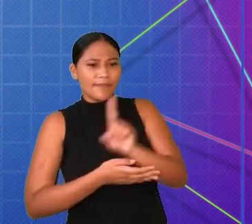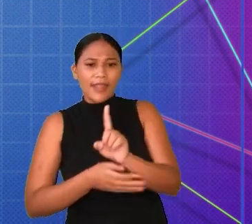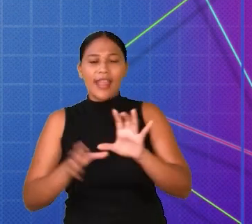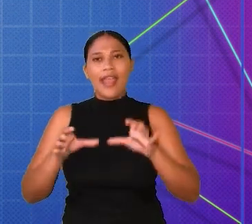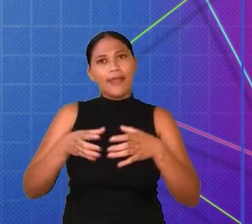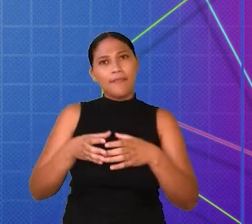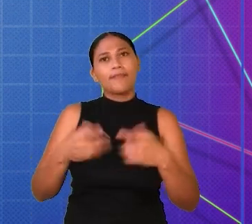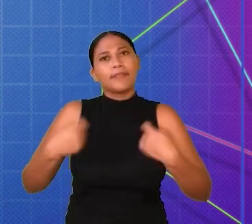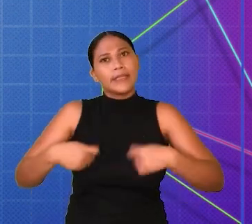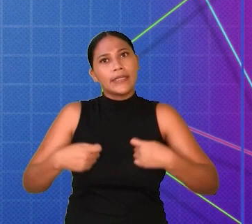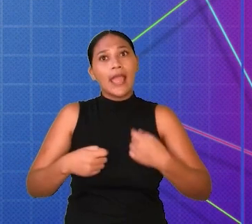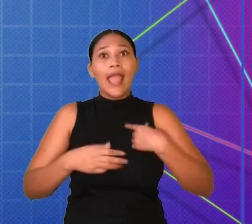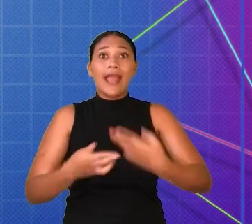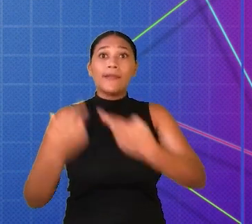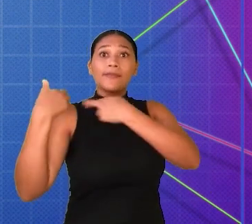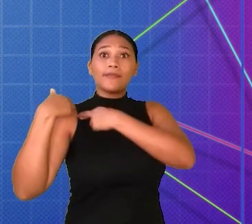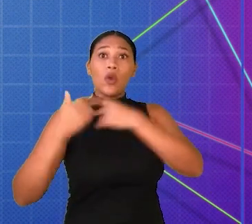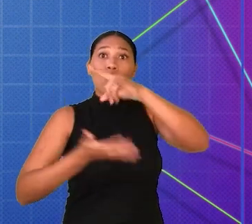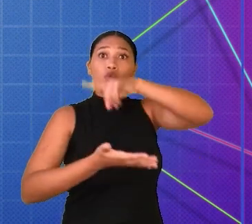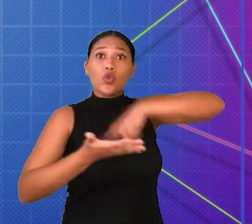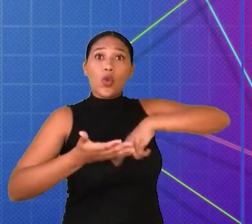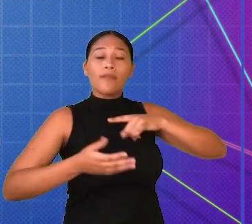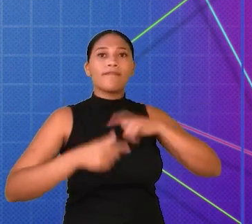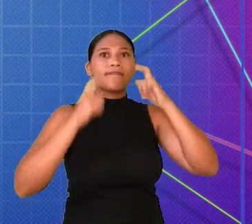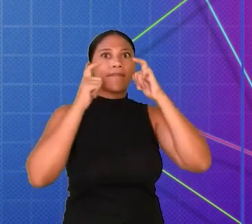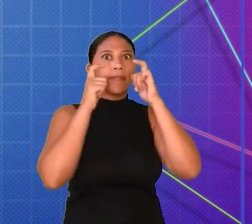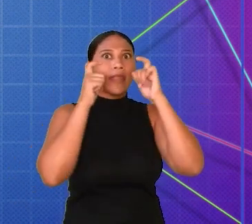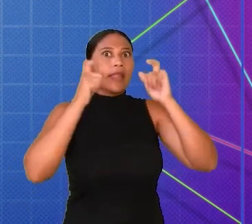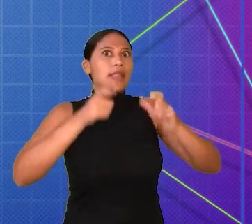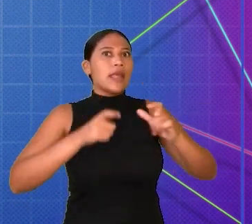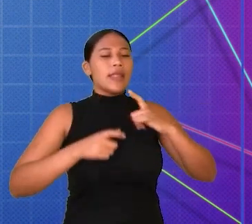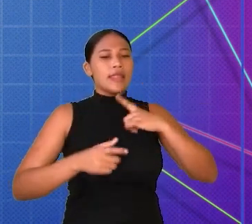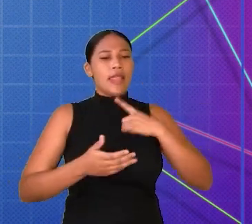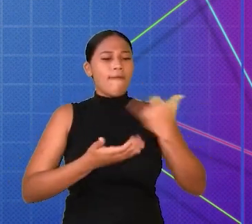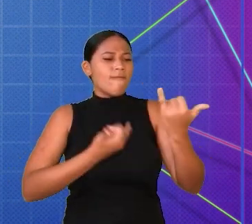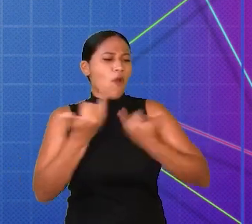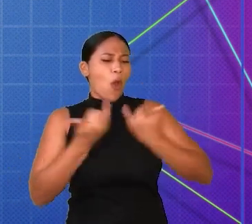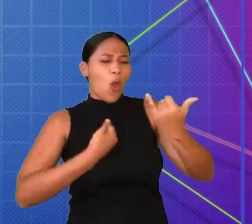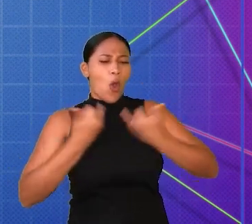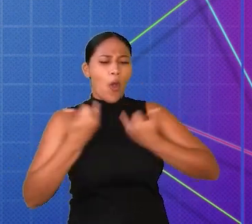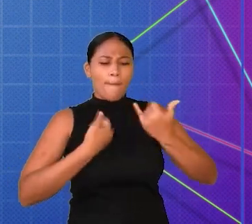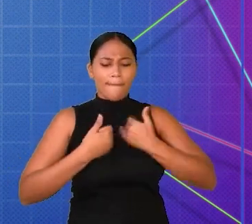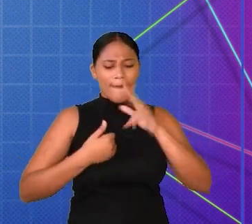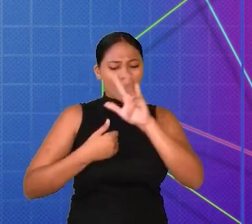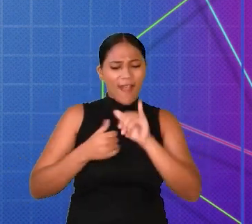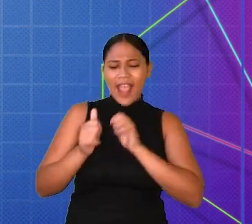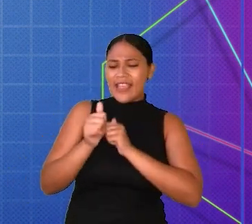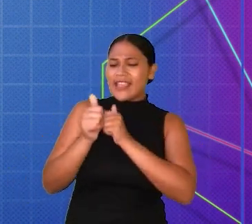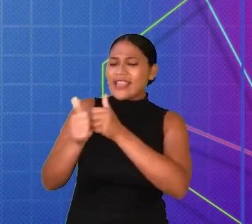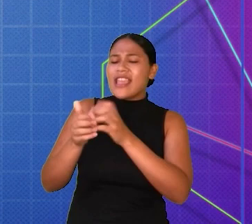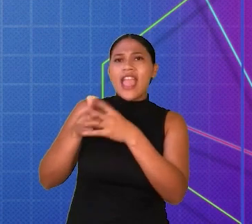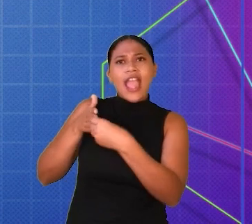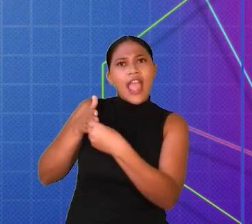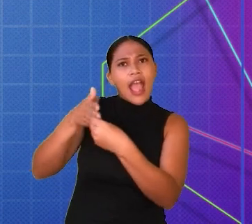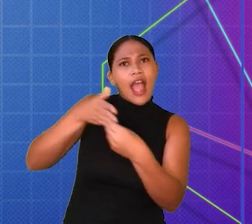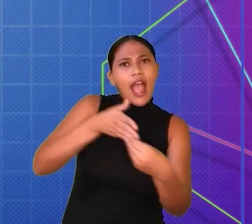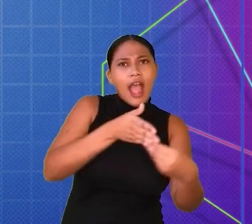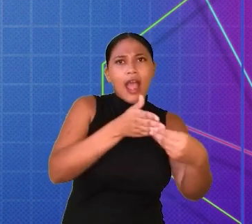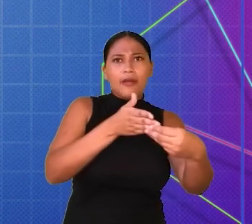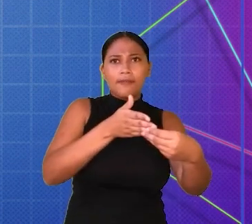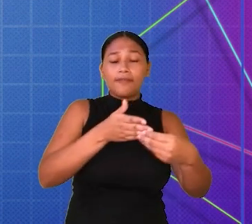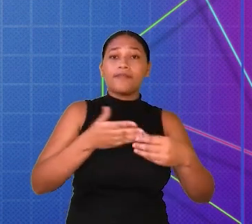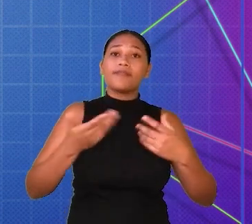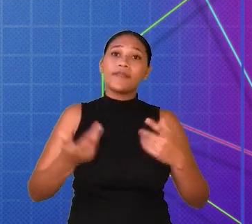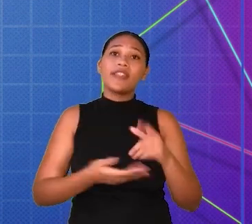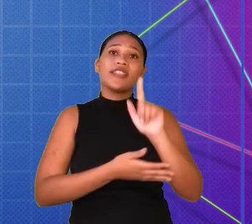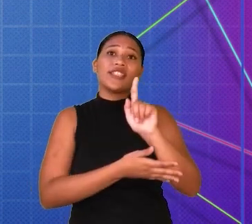algum game design na equipe de criação. Esse profissional é responsável por um documento interessante que reúne informações que vão guiar as bases